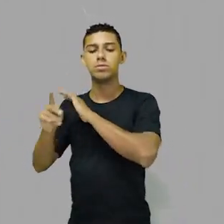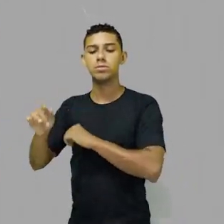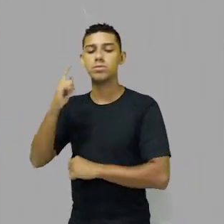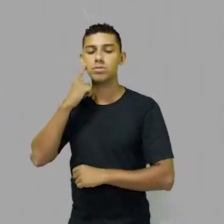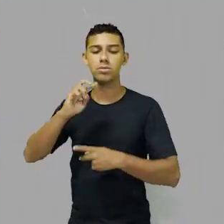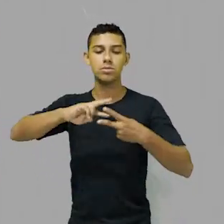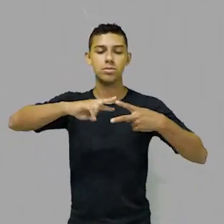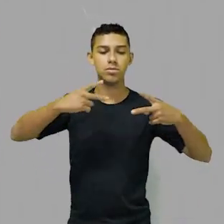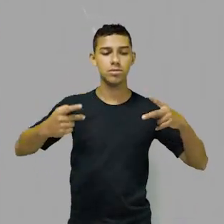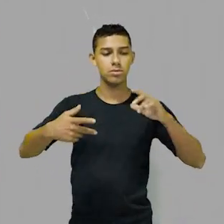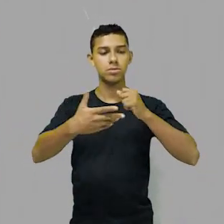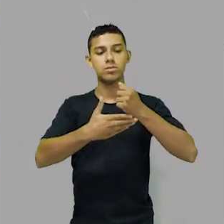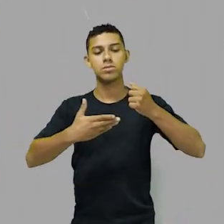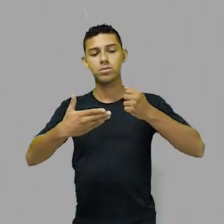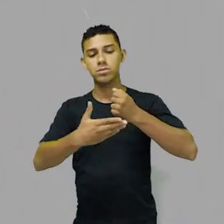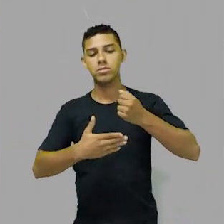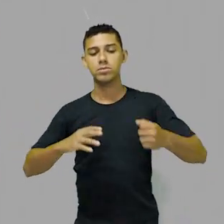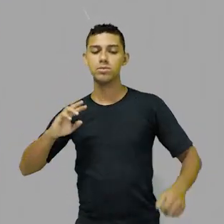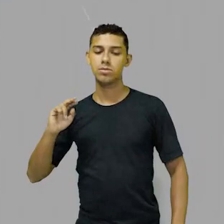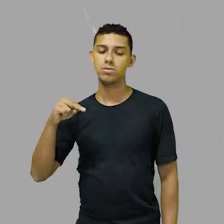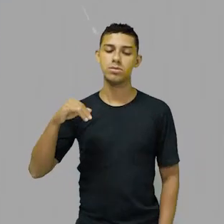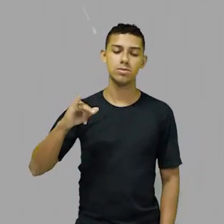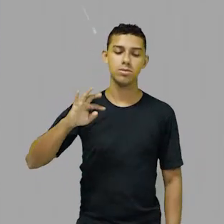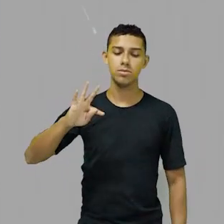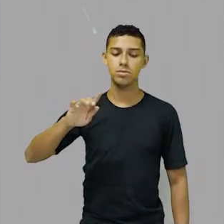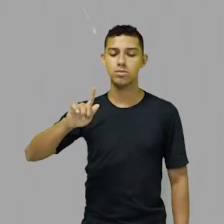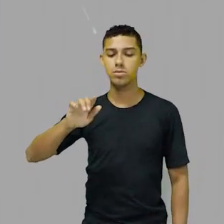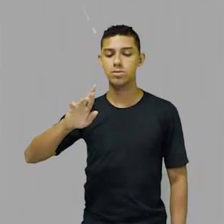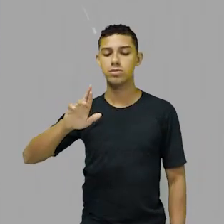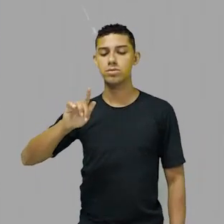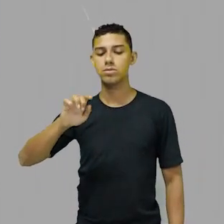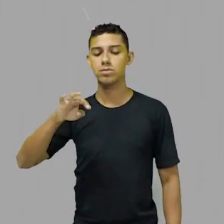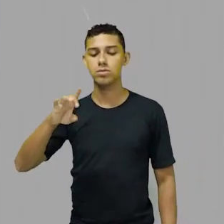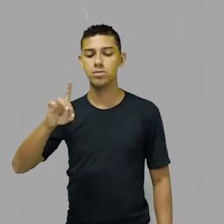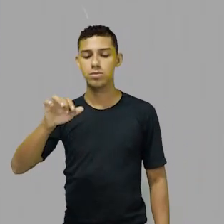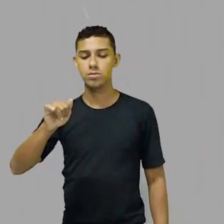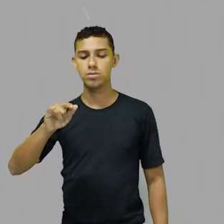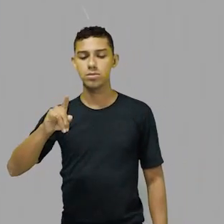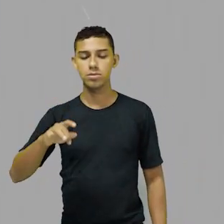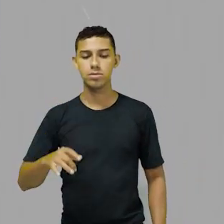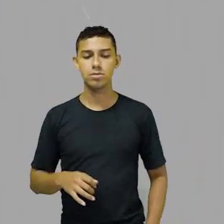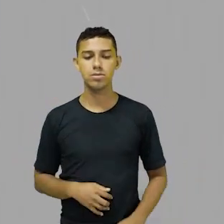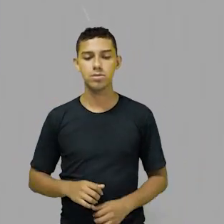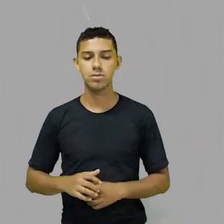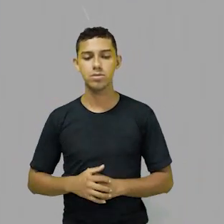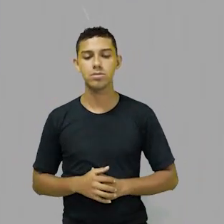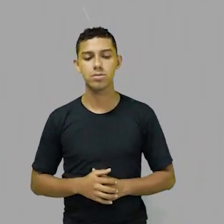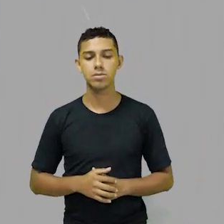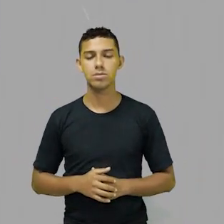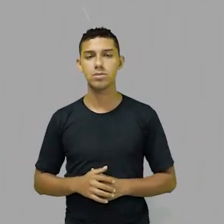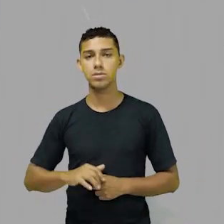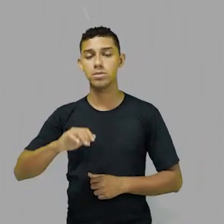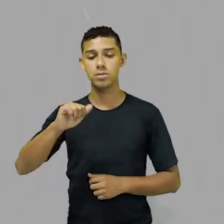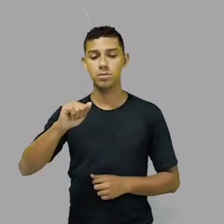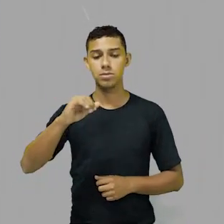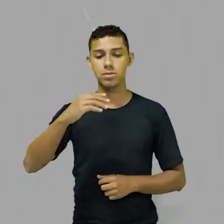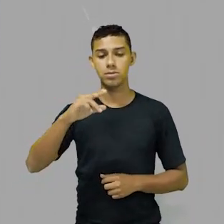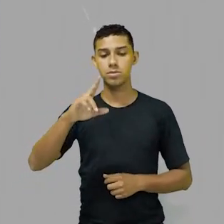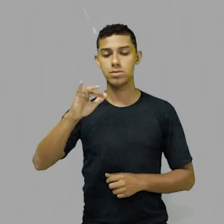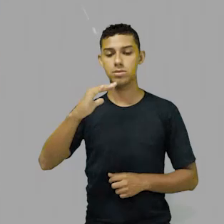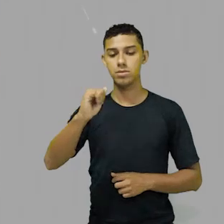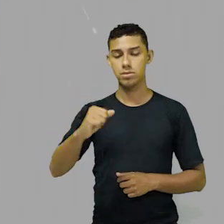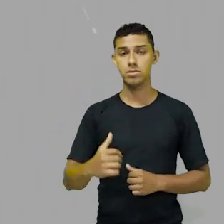ela é formada por uma base nitrogenada, por um açúcar e pelo fosfato. Perceba que tem aqui base